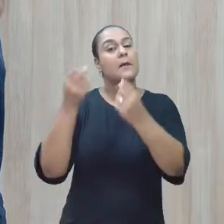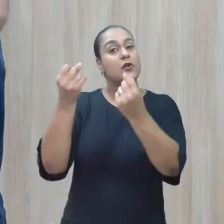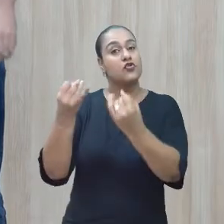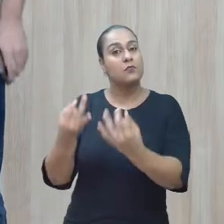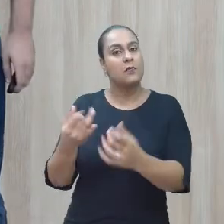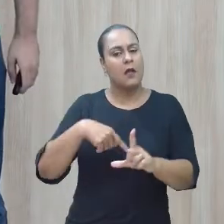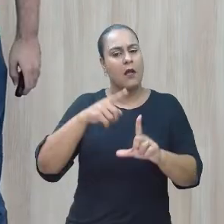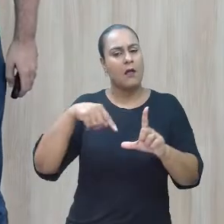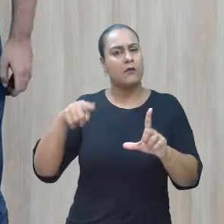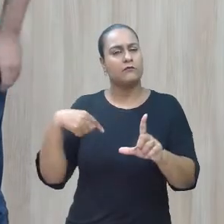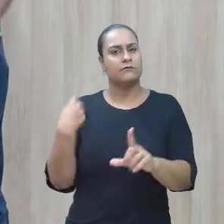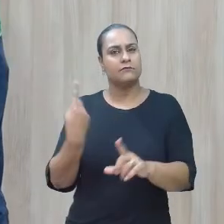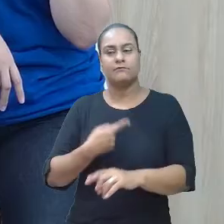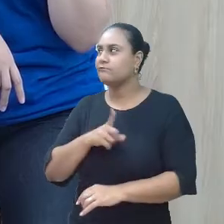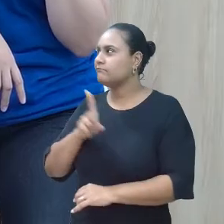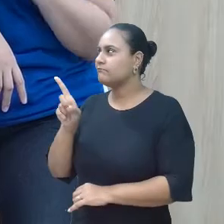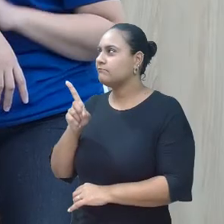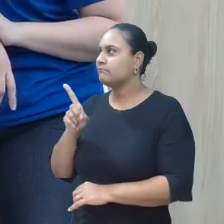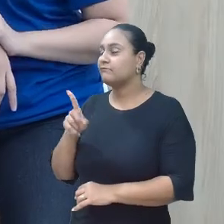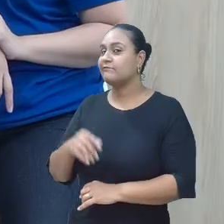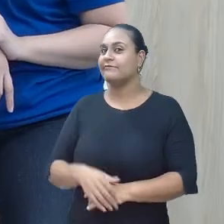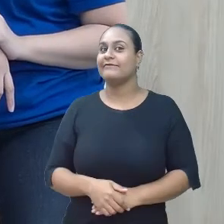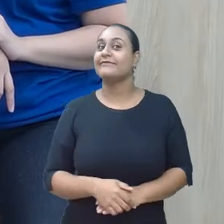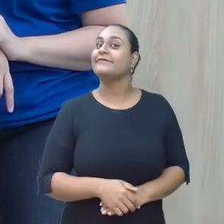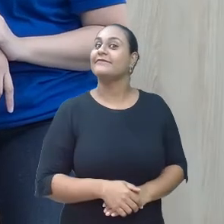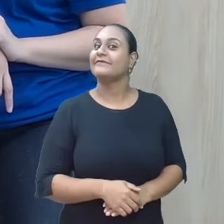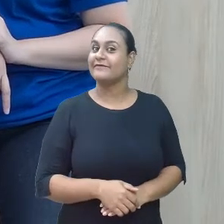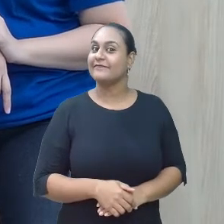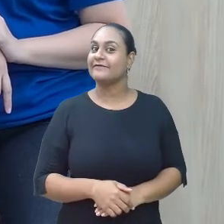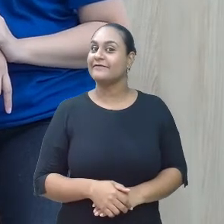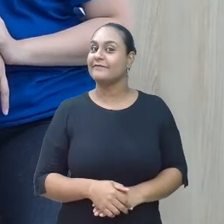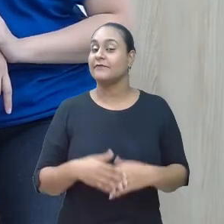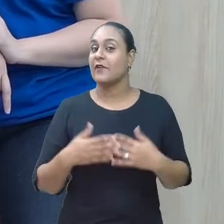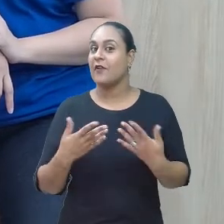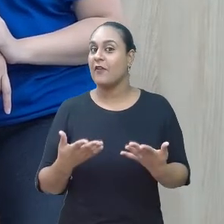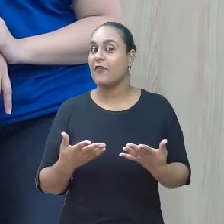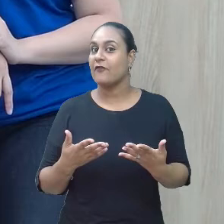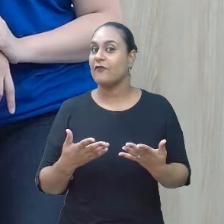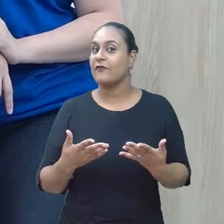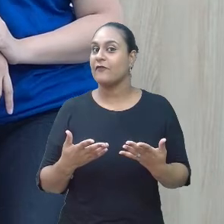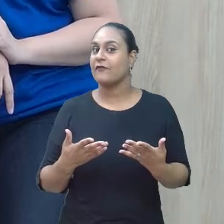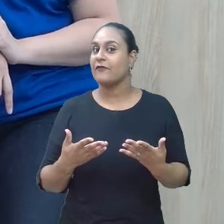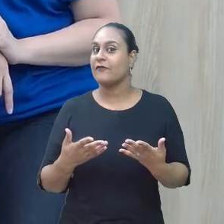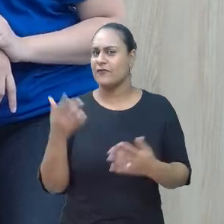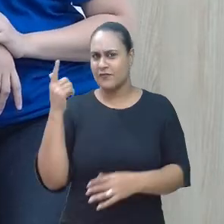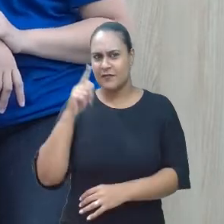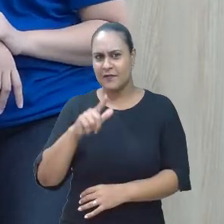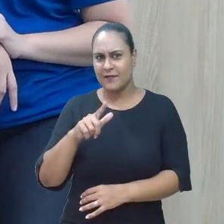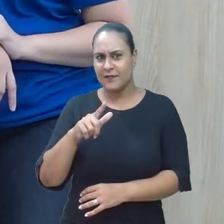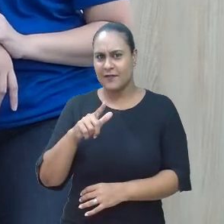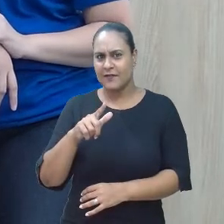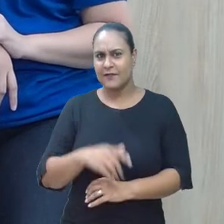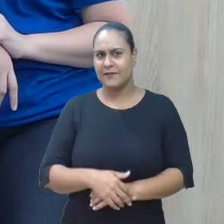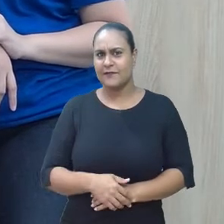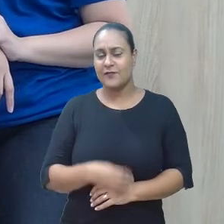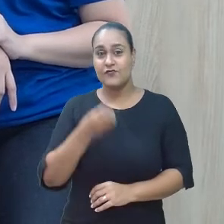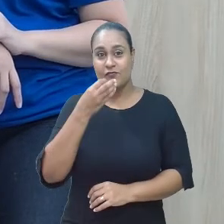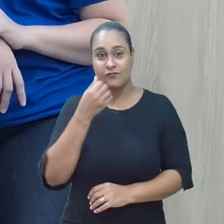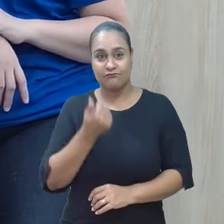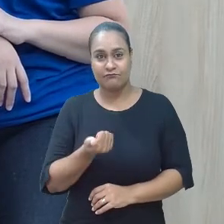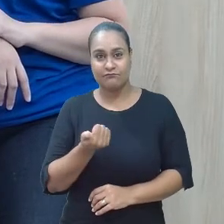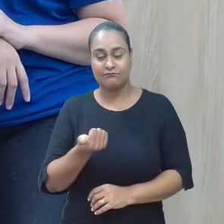esse gráfico para a gente? Vamos lá, professora. Bom dia. tá, gente? E aí, foi? Foi? Tudo